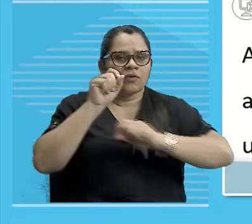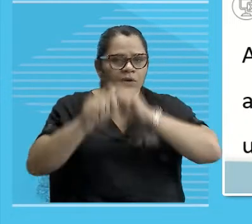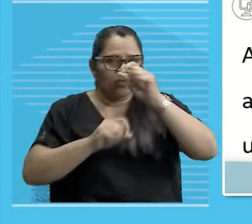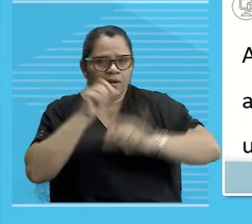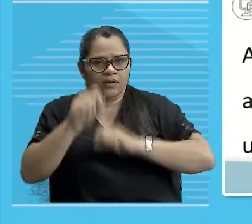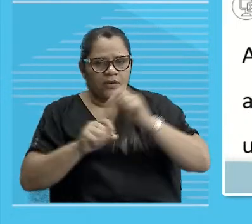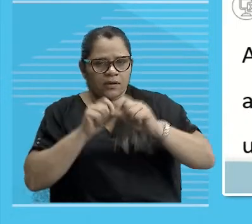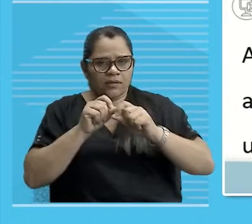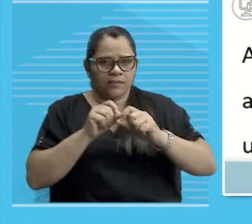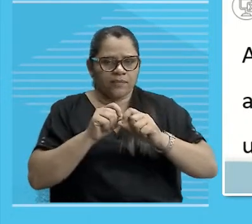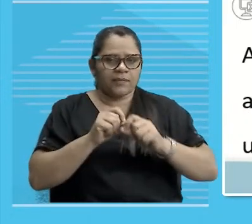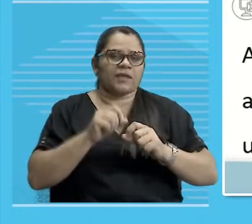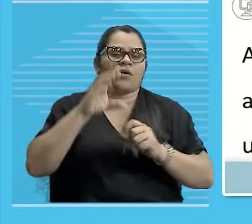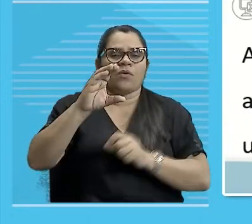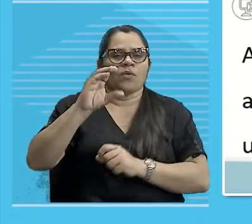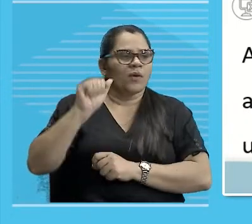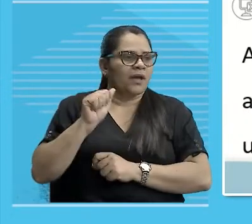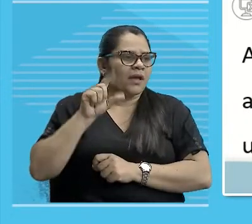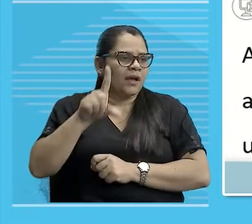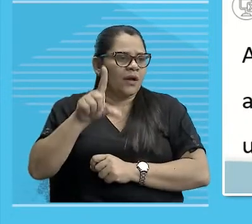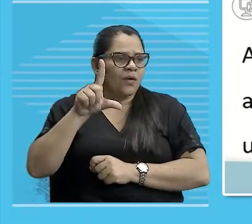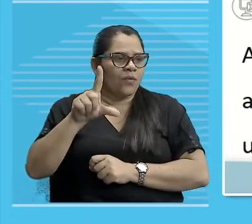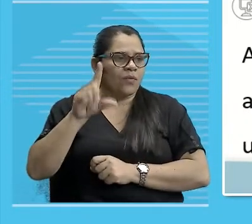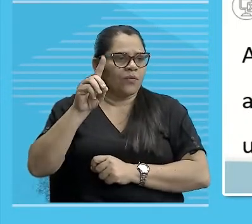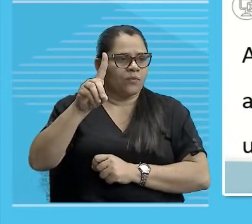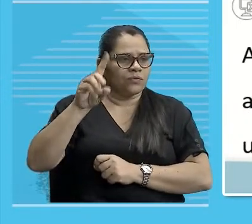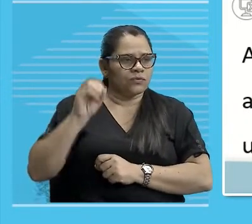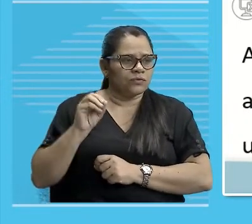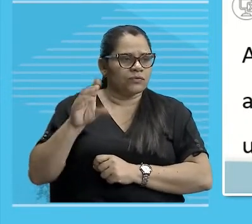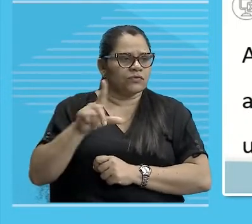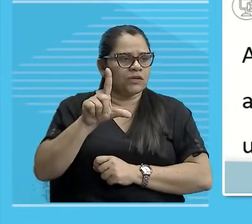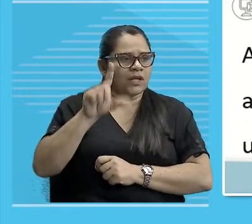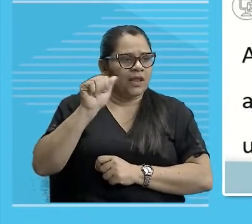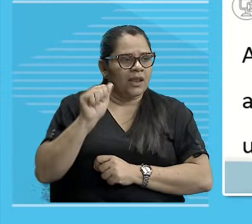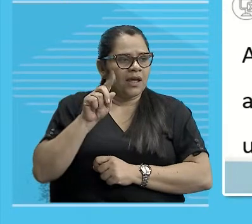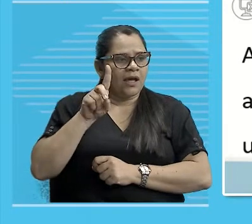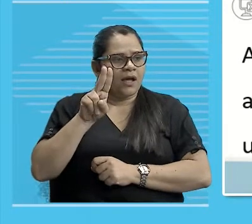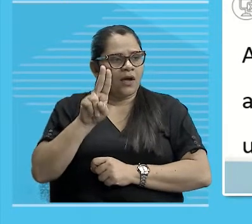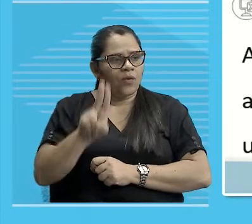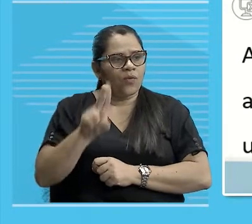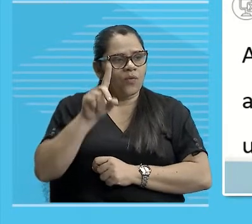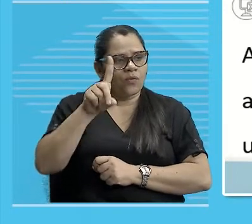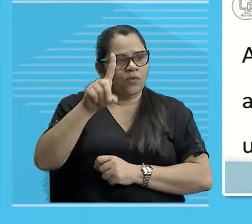láudano. Isso é só para você entender aí como é que